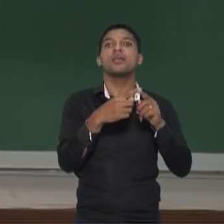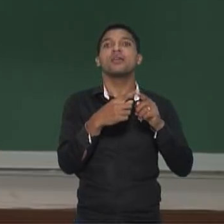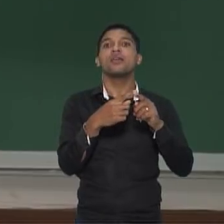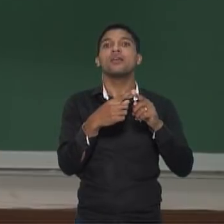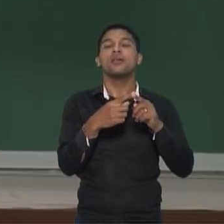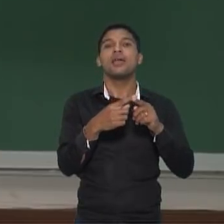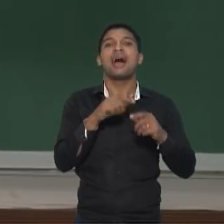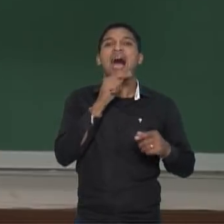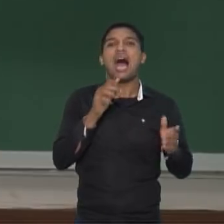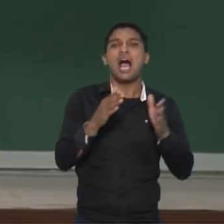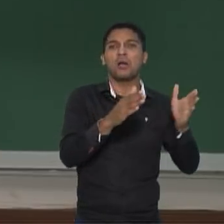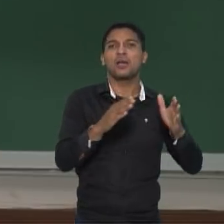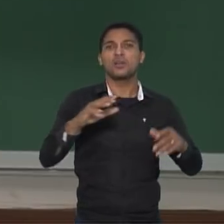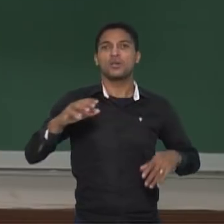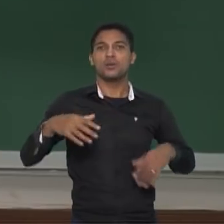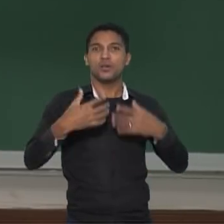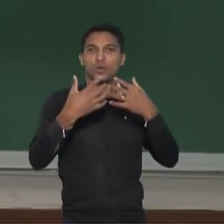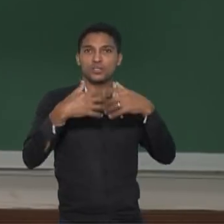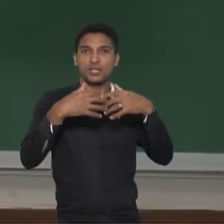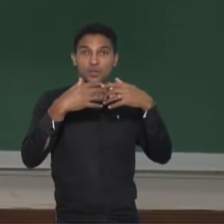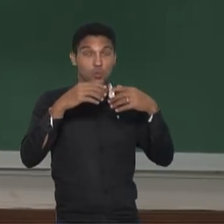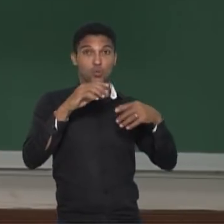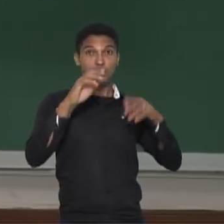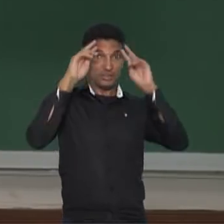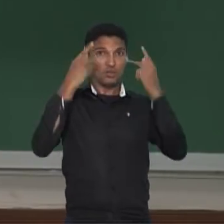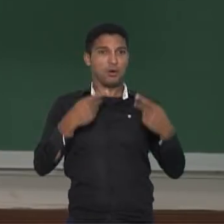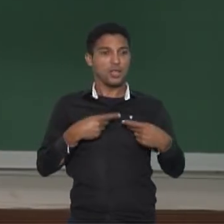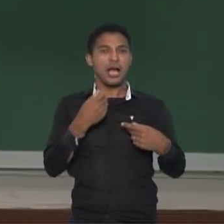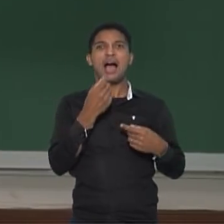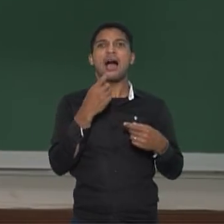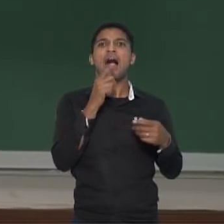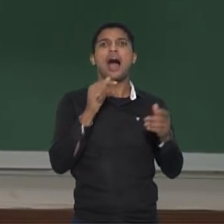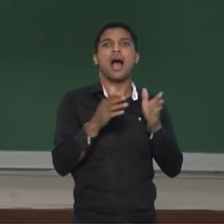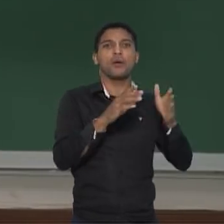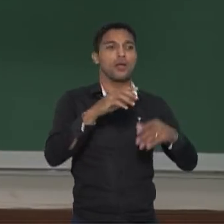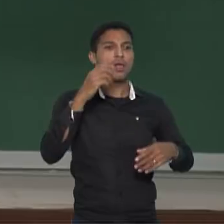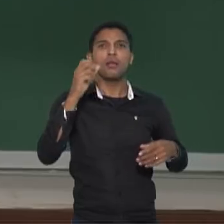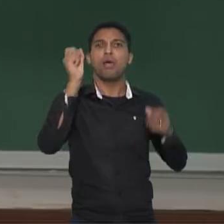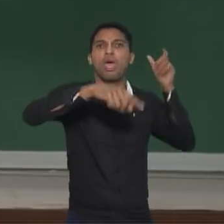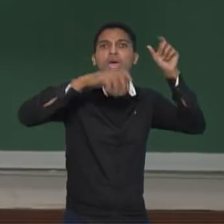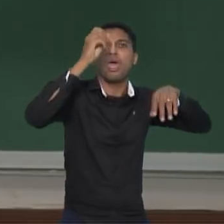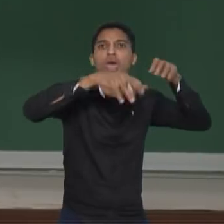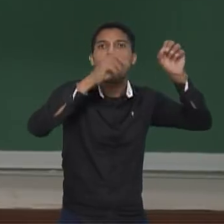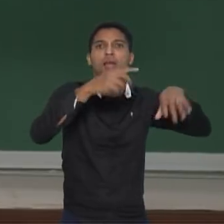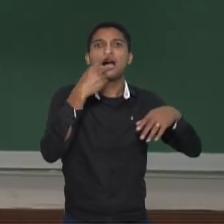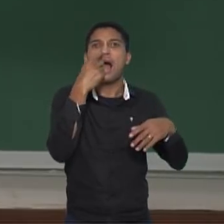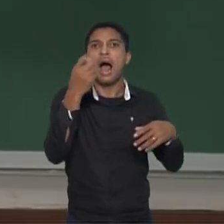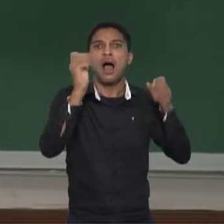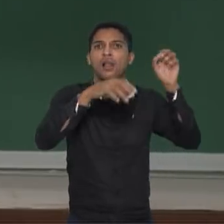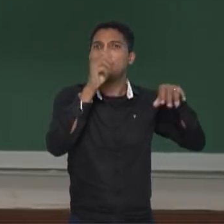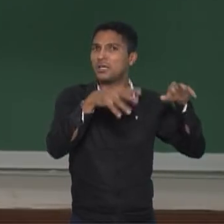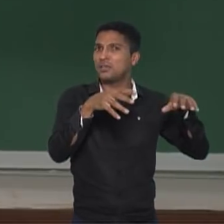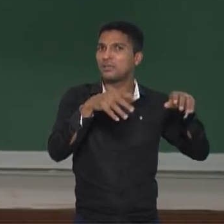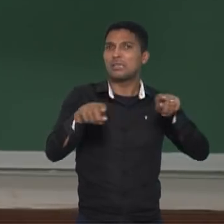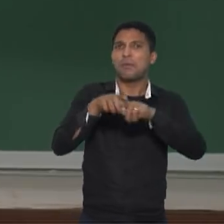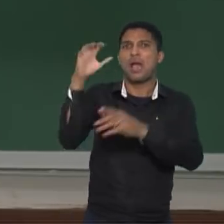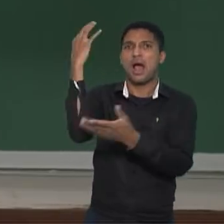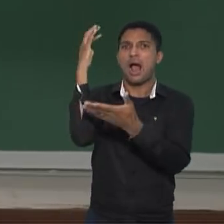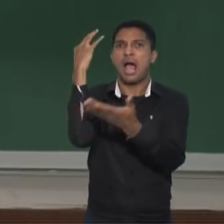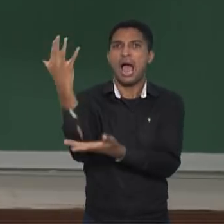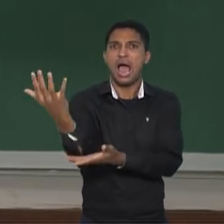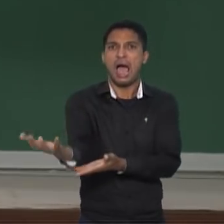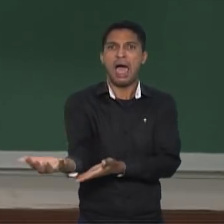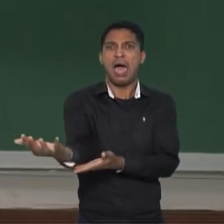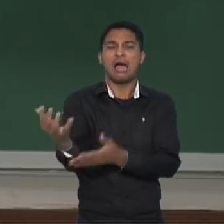sujar a água que a gente tem que beber, poluir tudo, e tudo para gerar mais dinheiro, porque a gente acha que com dinheiro a gente vai viver melhor,